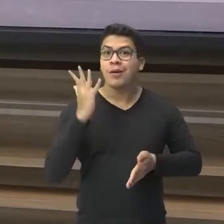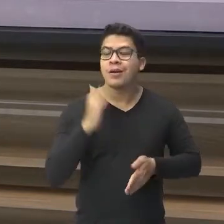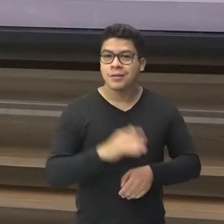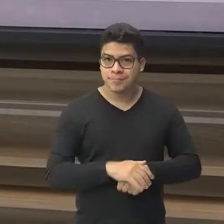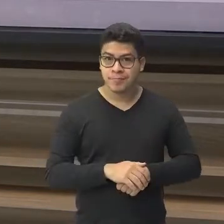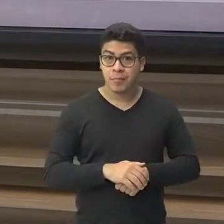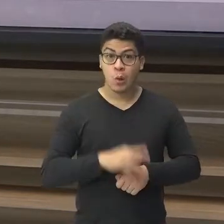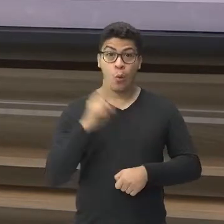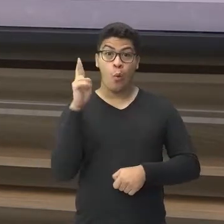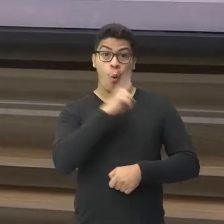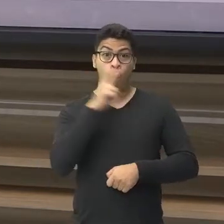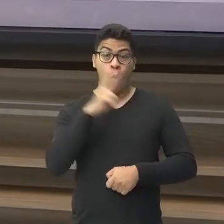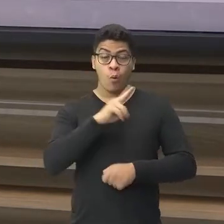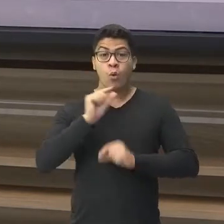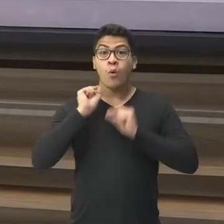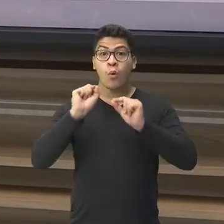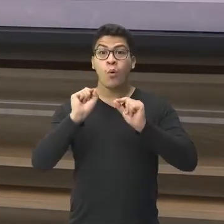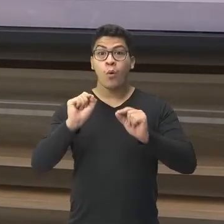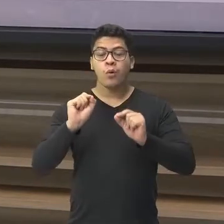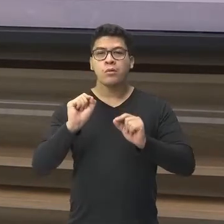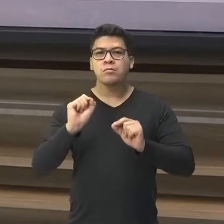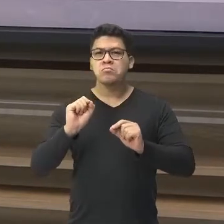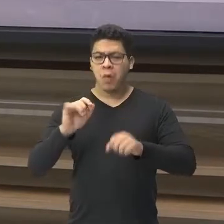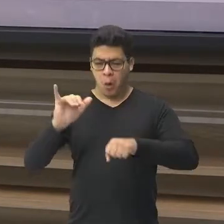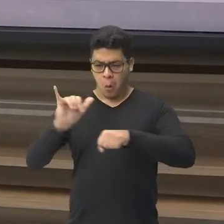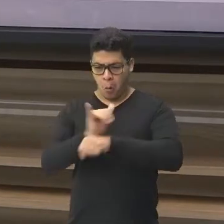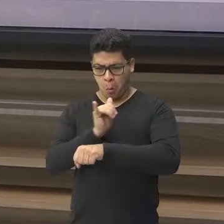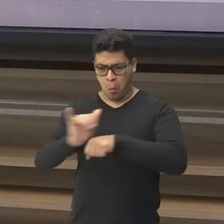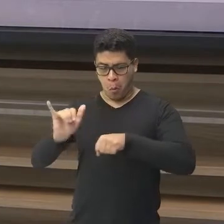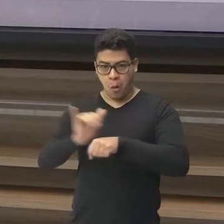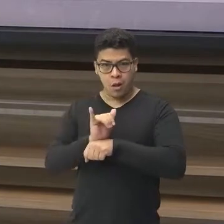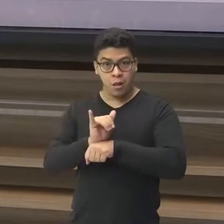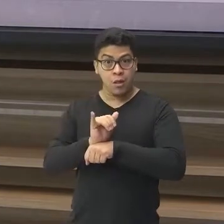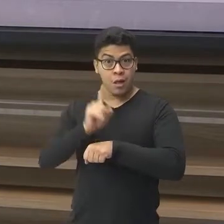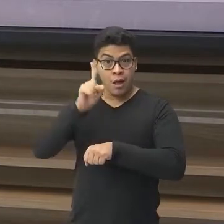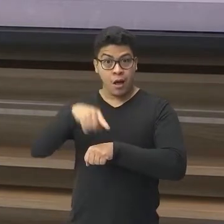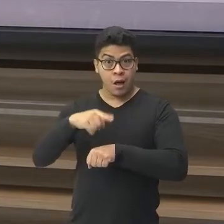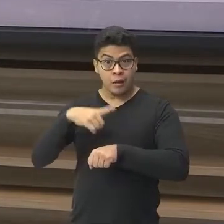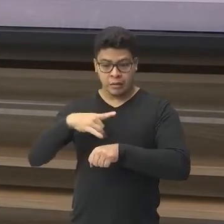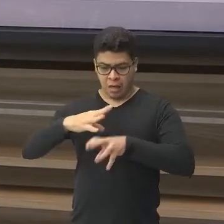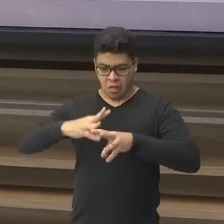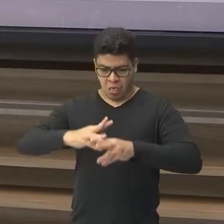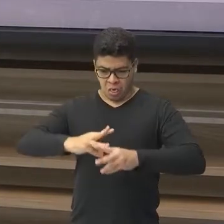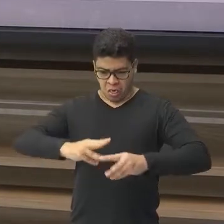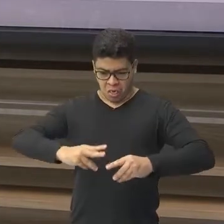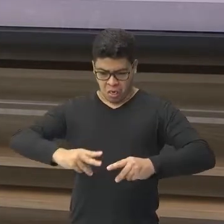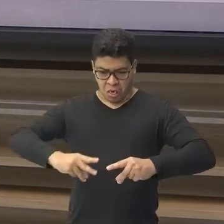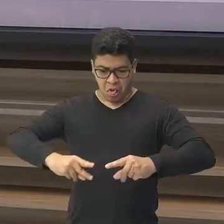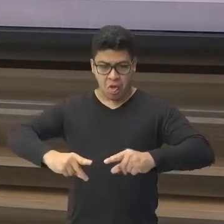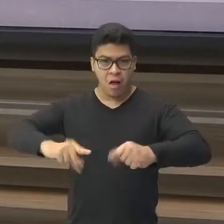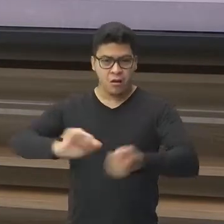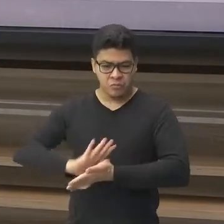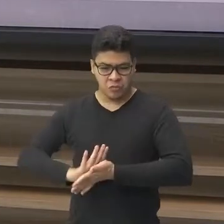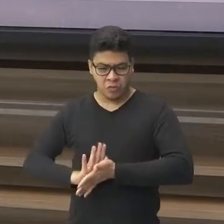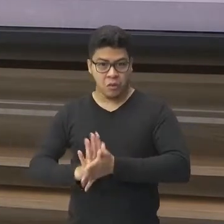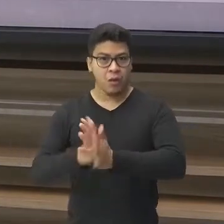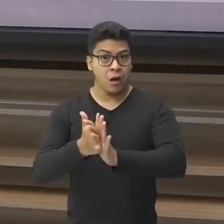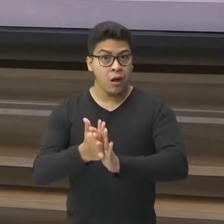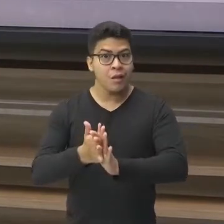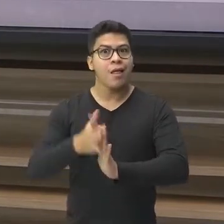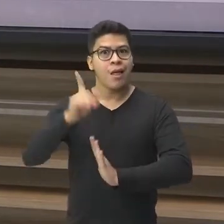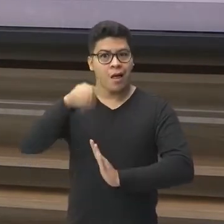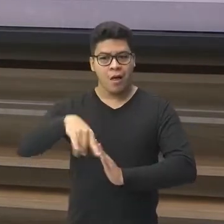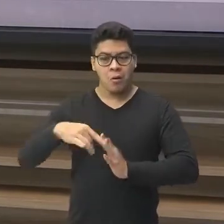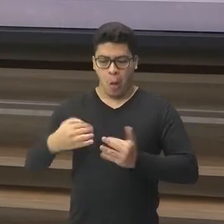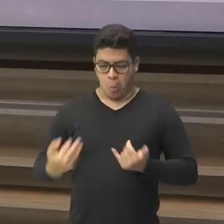russos, eles utilizaram uma técnica chamada tática da terra arrasada ou tática da terra